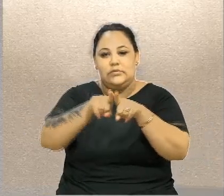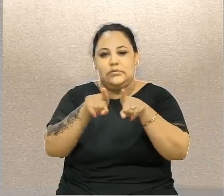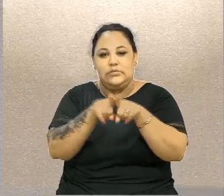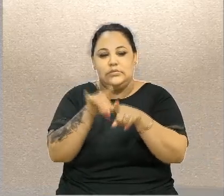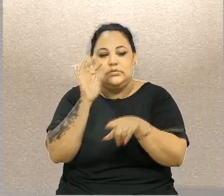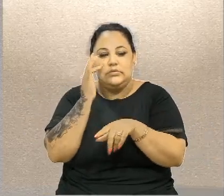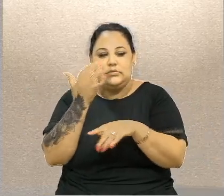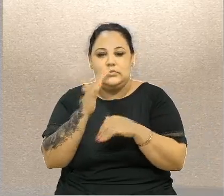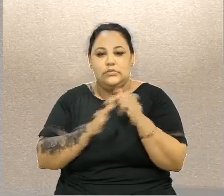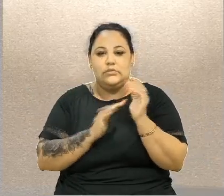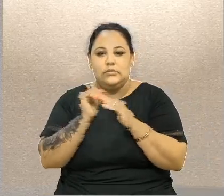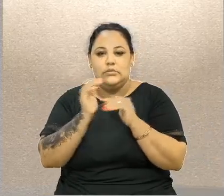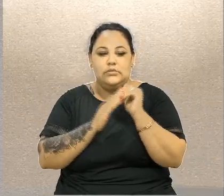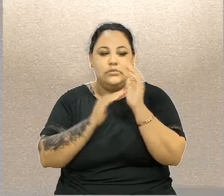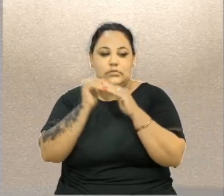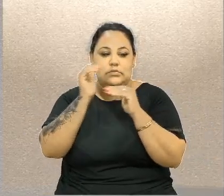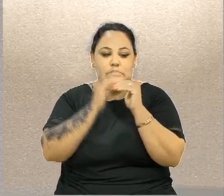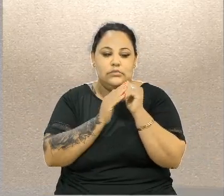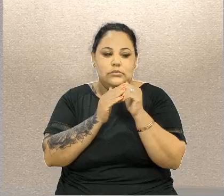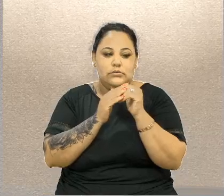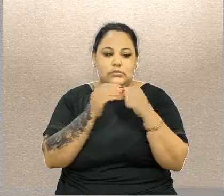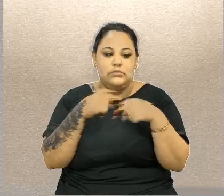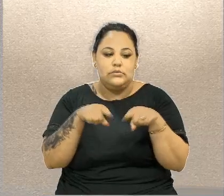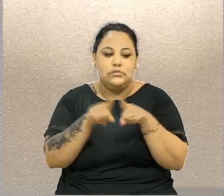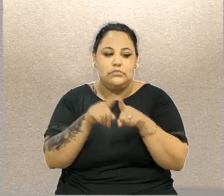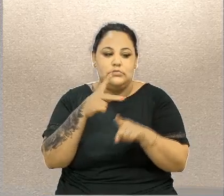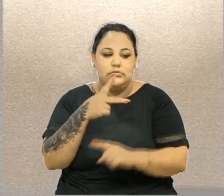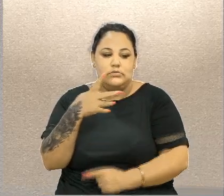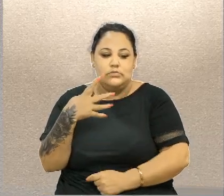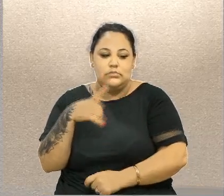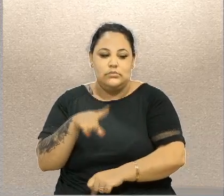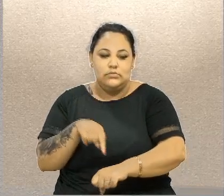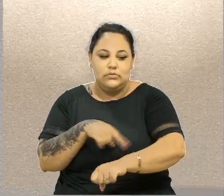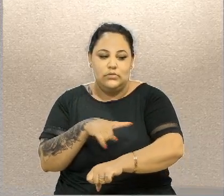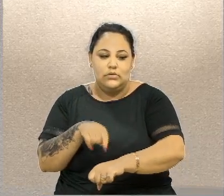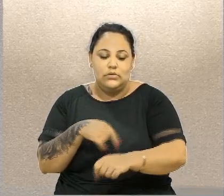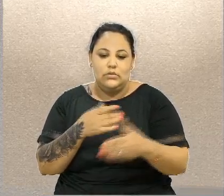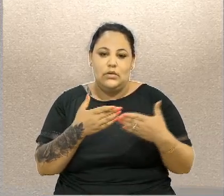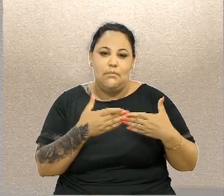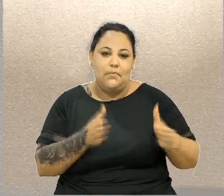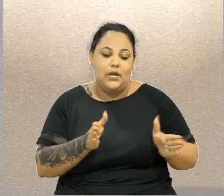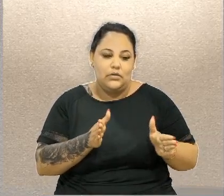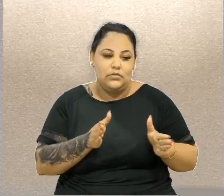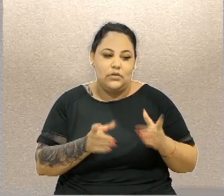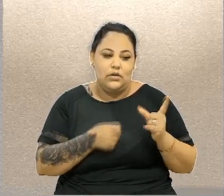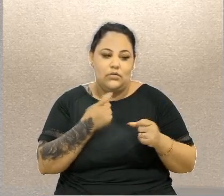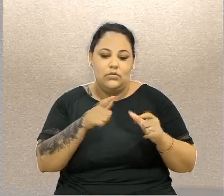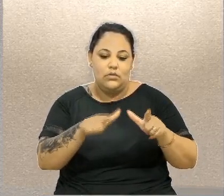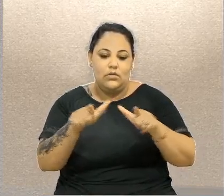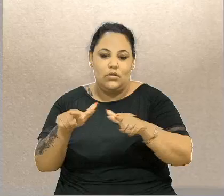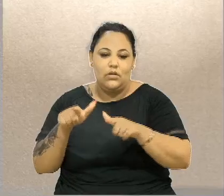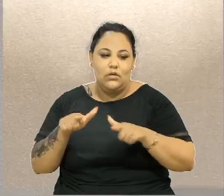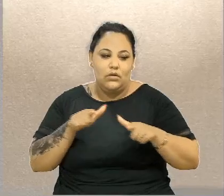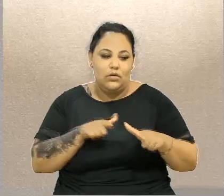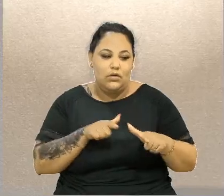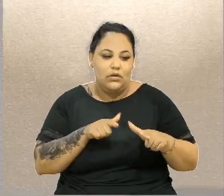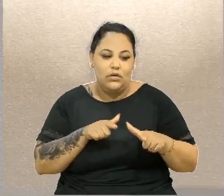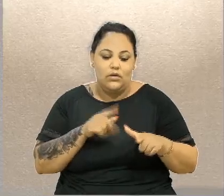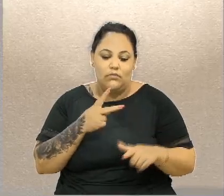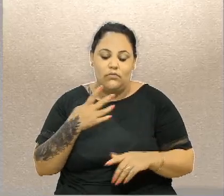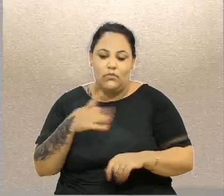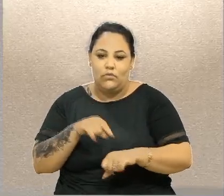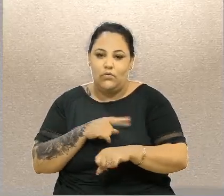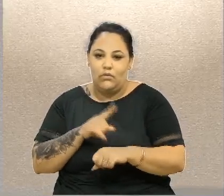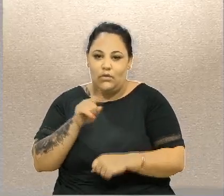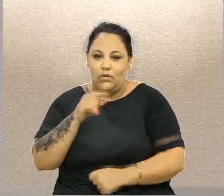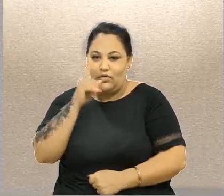for construído um lá, fique 24 horas aberto. Tem que ter alguns pontos de referência na cidade 24 horas, senão fica difícil. Realmente,